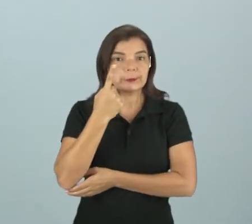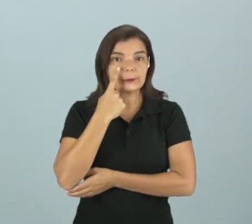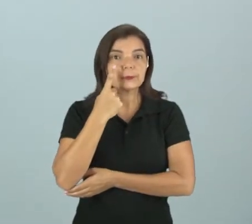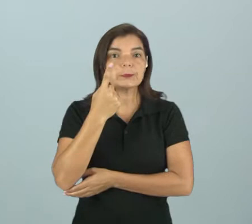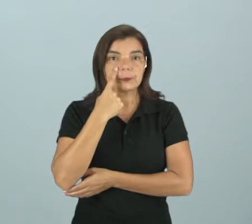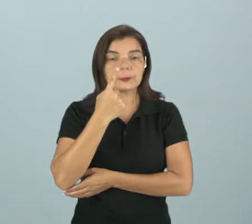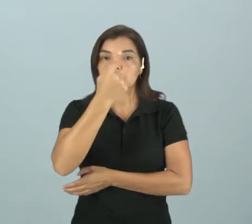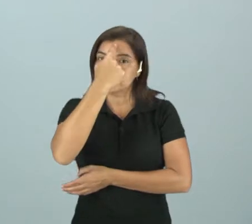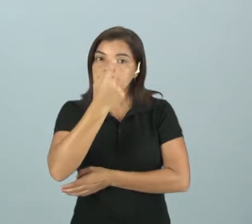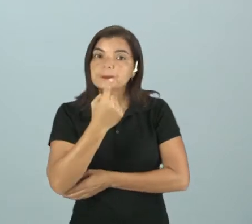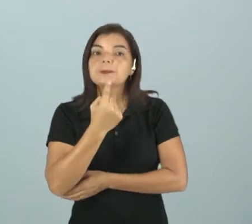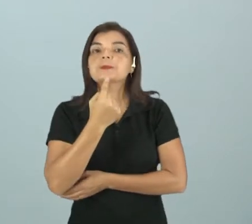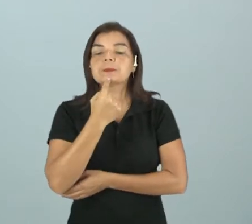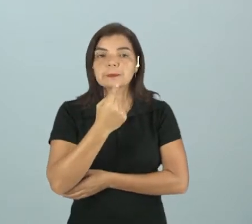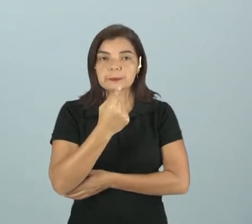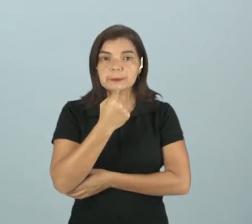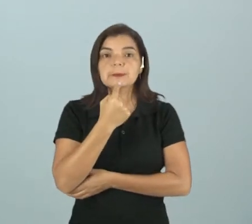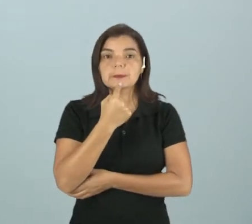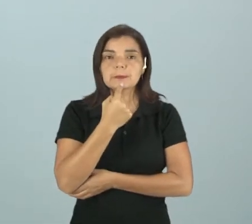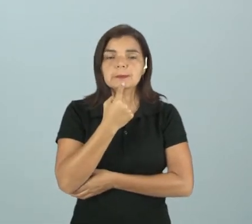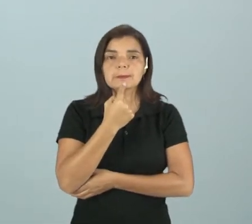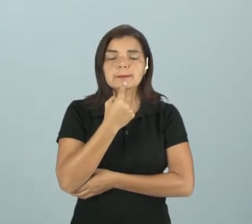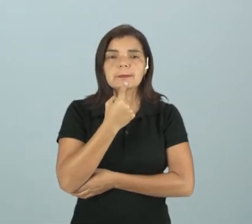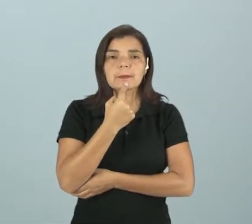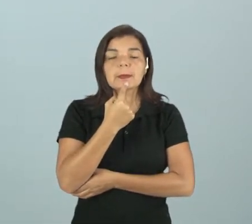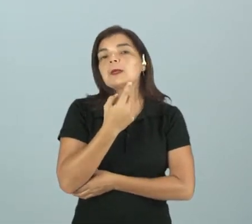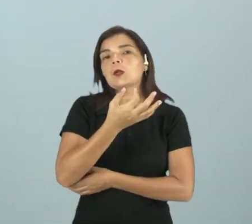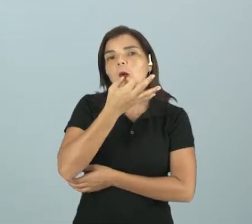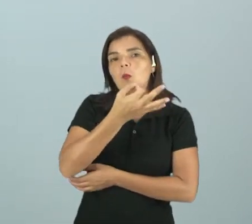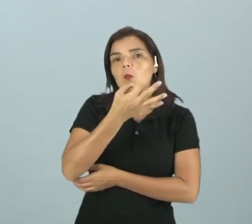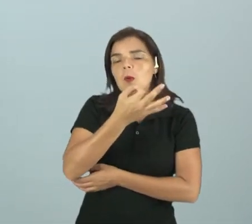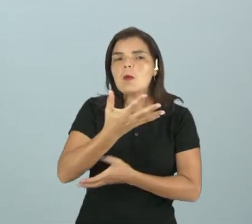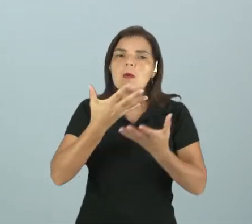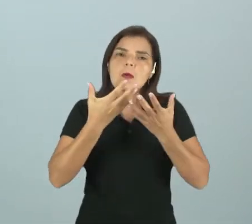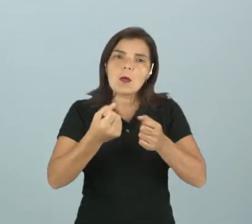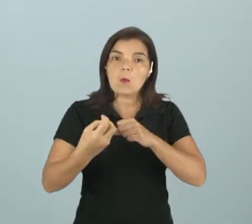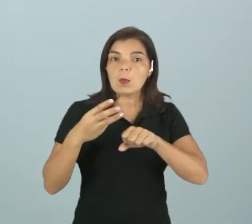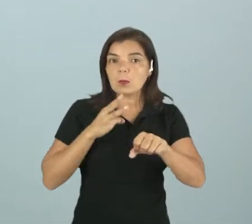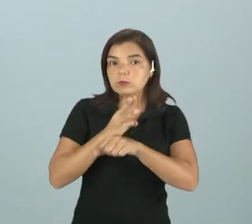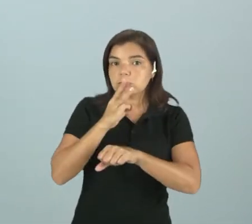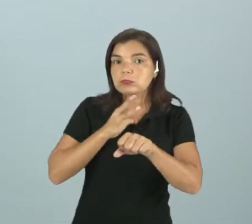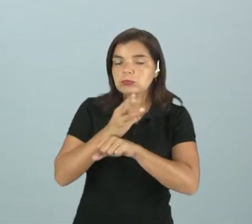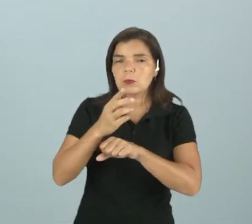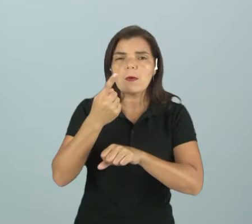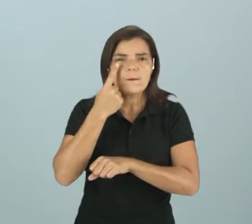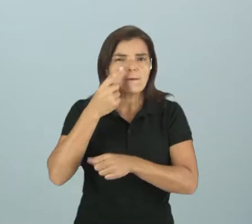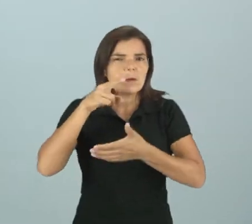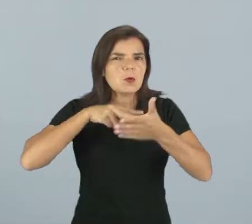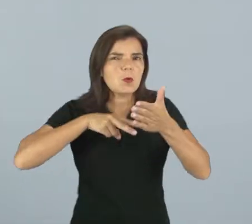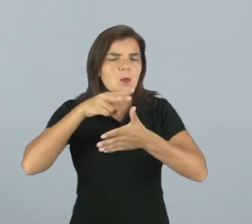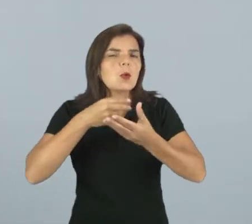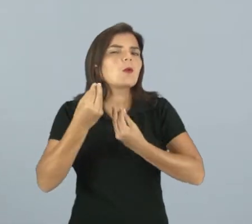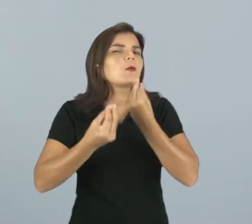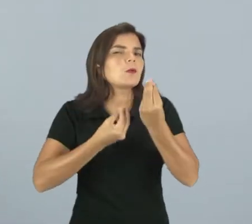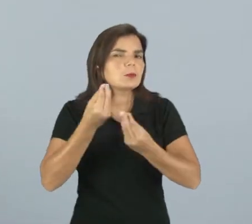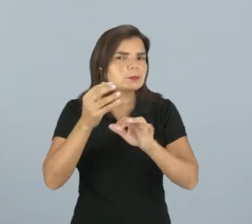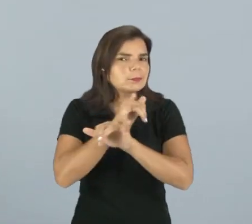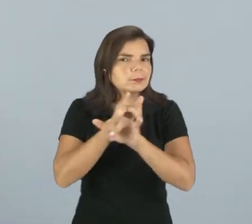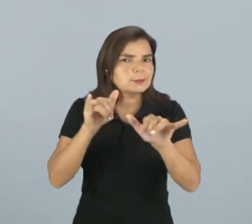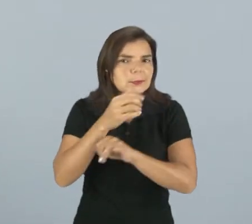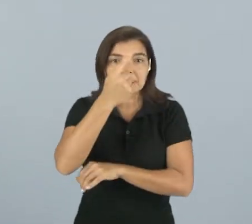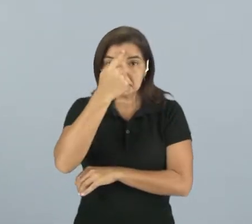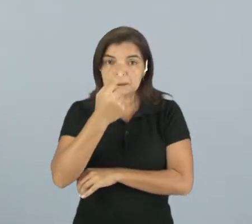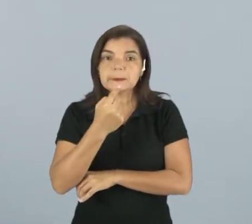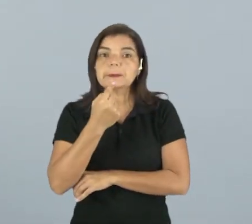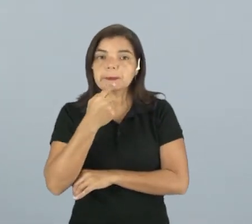visualizar uma imagem que na hipótese, você receberia pelo WhatsApp. Vamos ler do que se trata essa